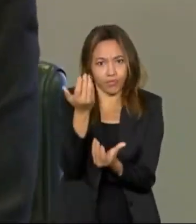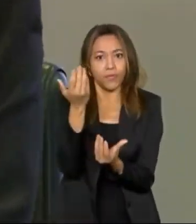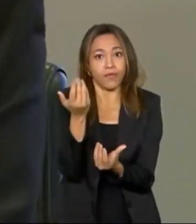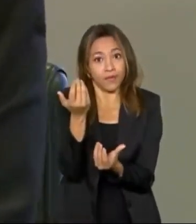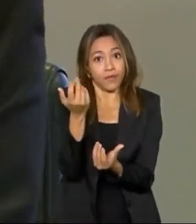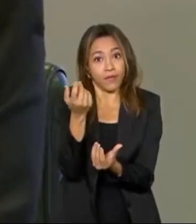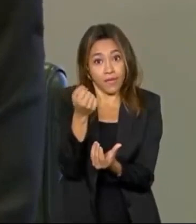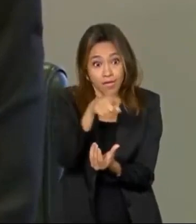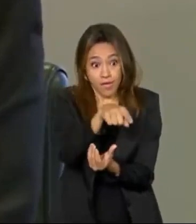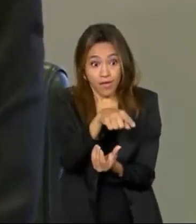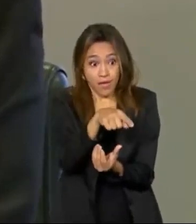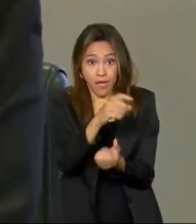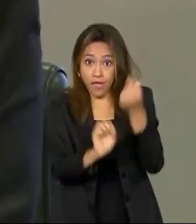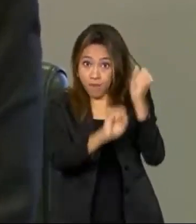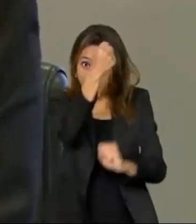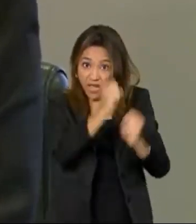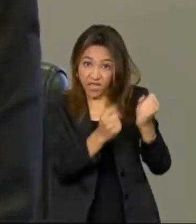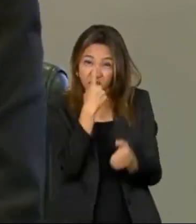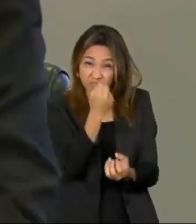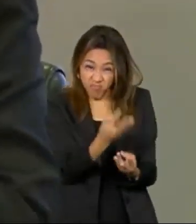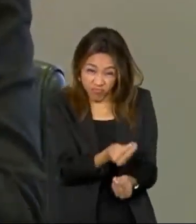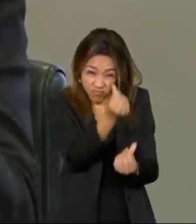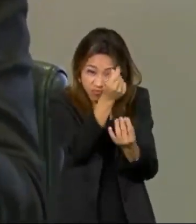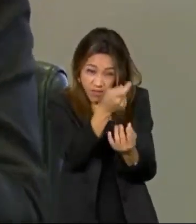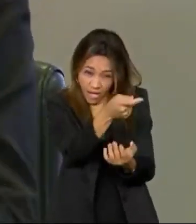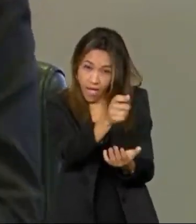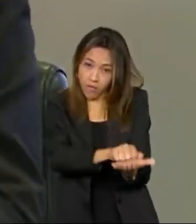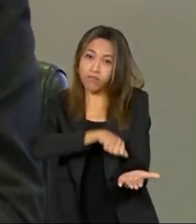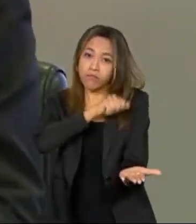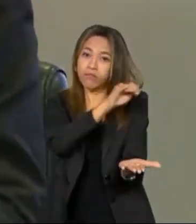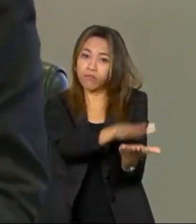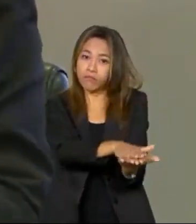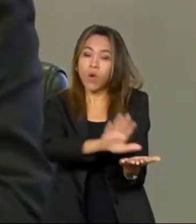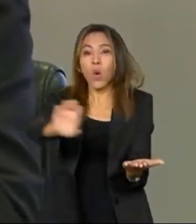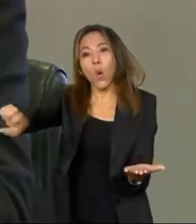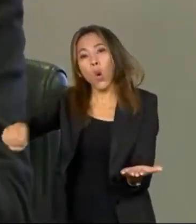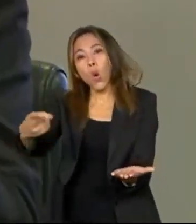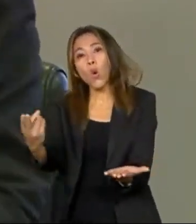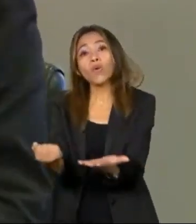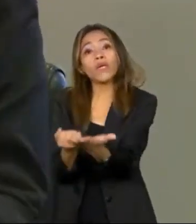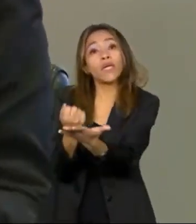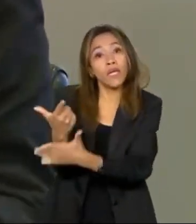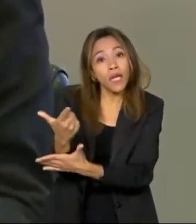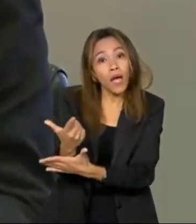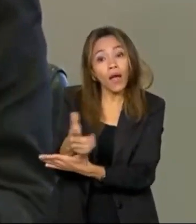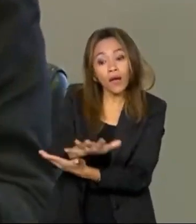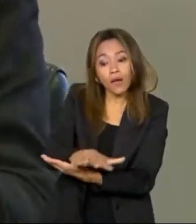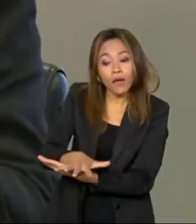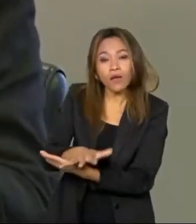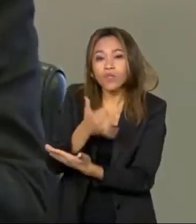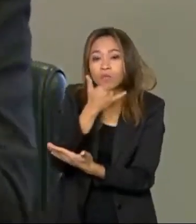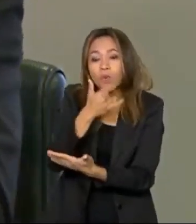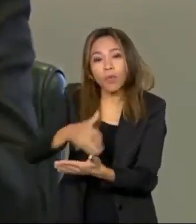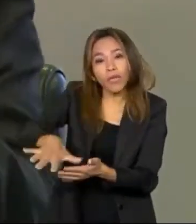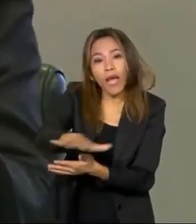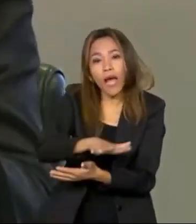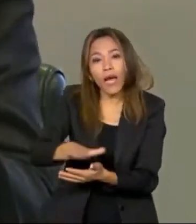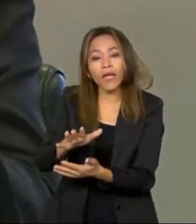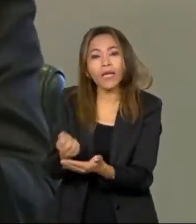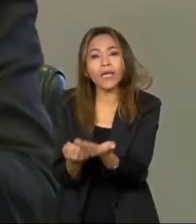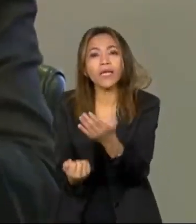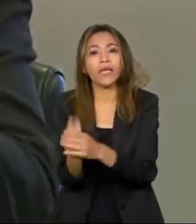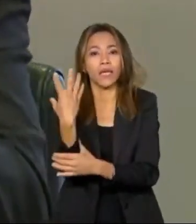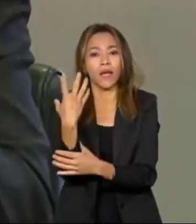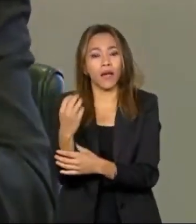taxar quem polui ou criar um mercado de carbono. Nós estamos optando por criar um mercado de carbono. O mercado de